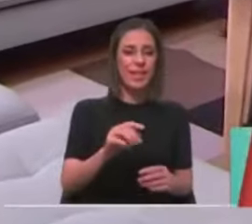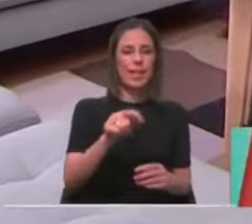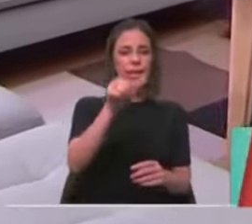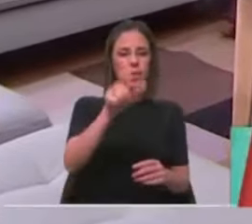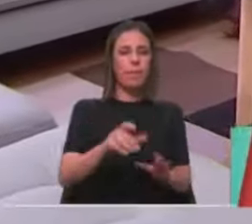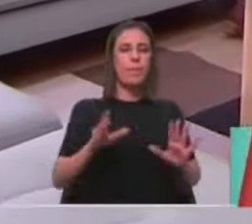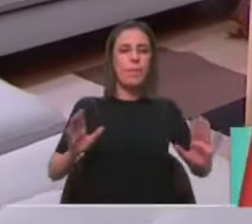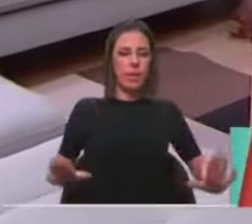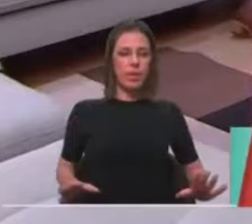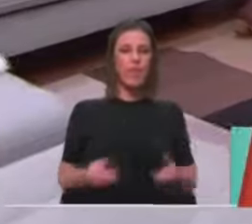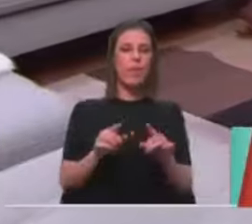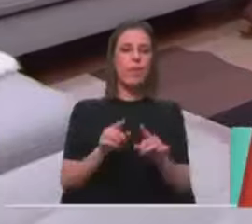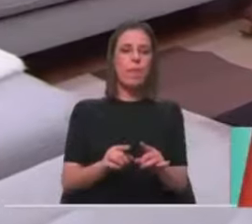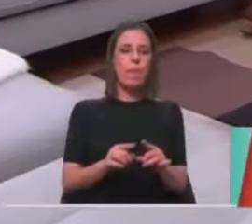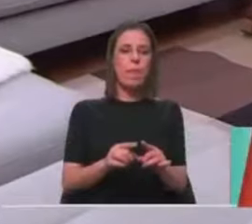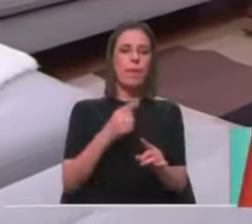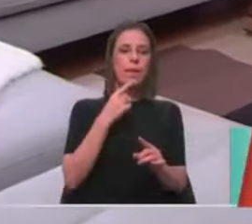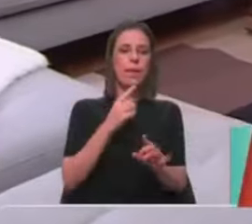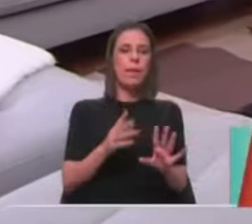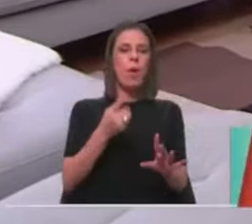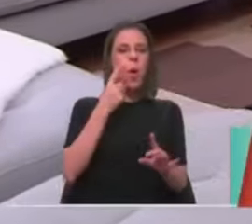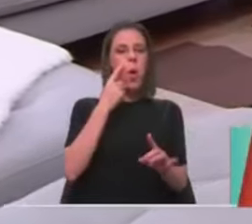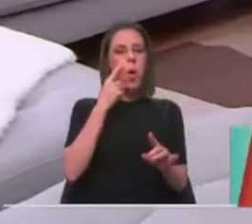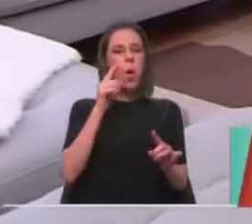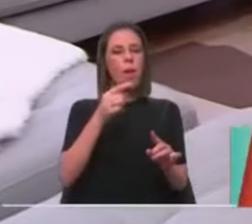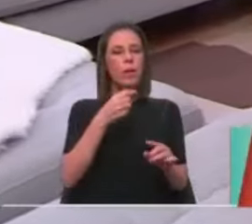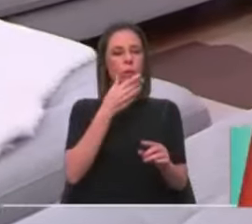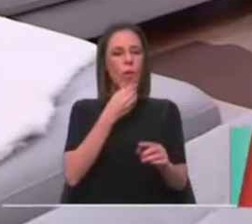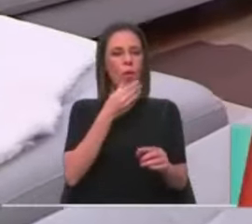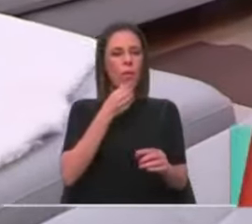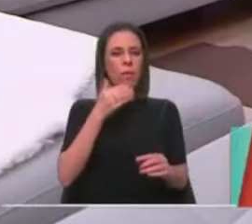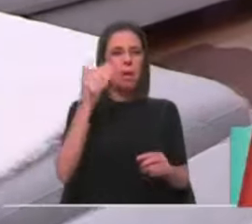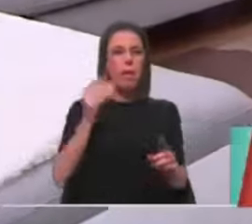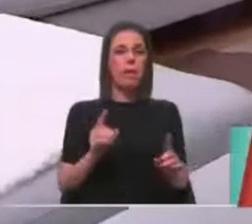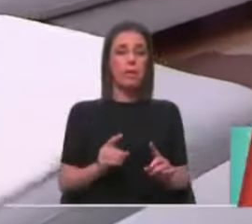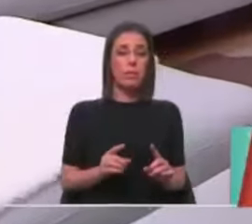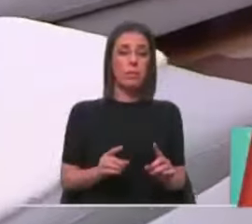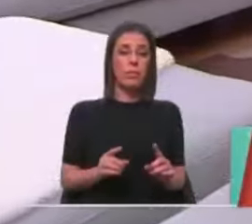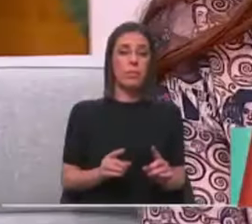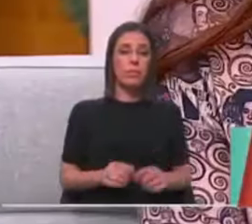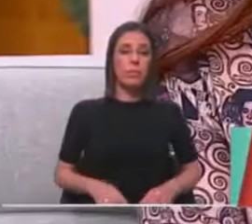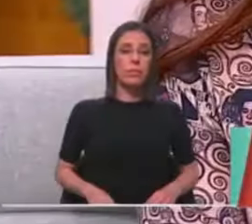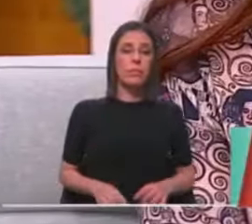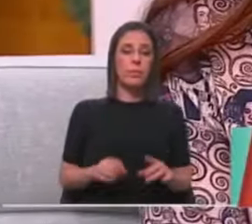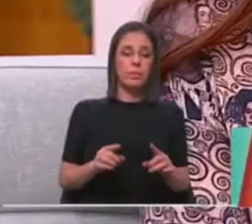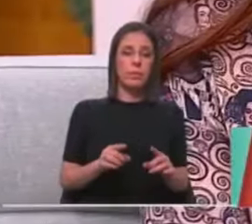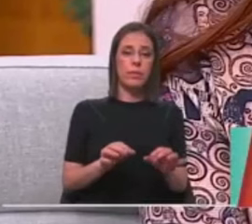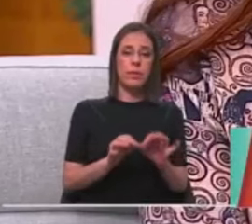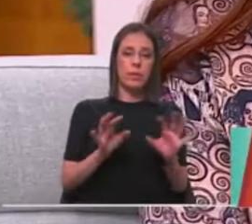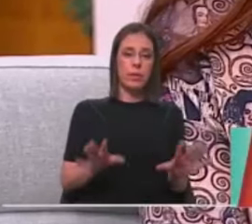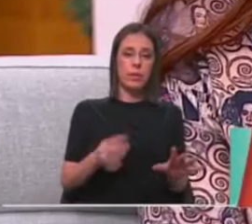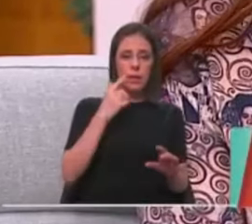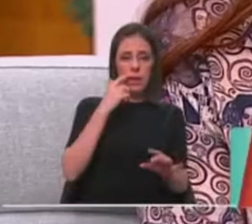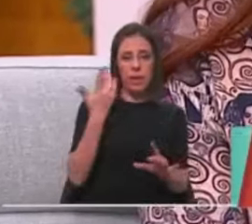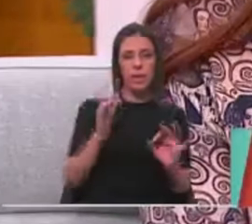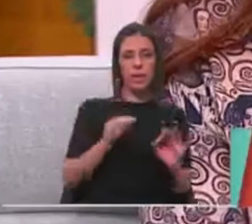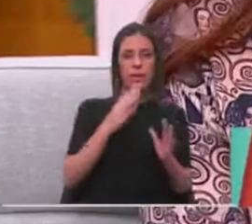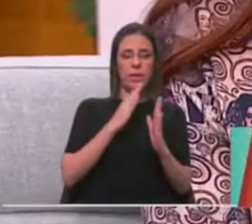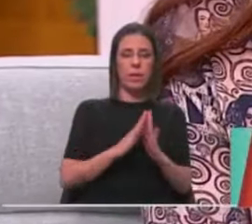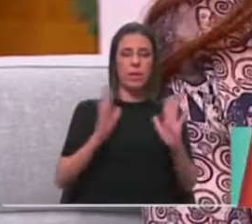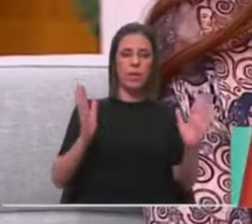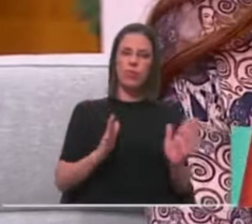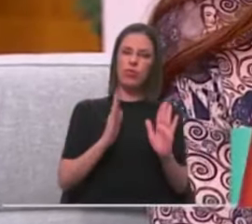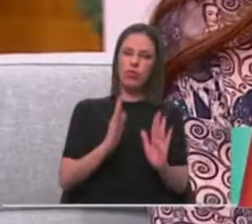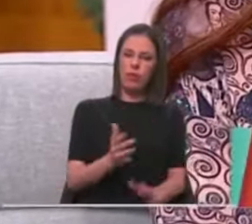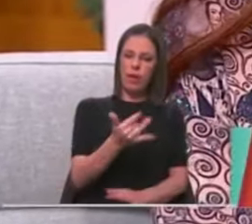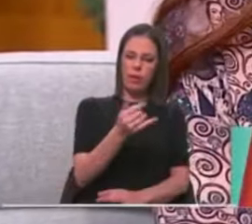Mas olha, Gisela, a Gisela disse assim, deixa lá ver se eu envelheci muito. E olha que estás incrível. Estou, graças a Deus. E já passaram